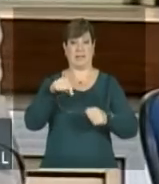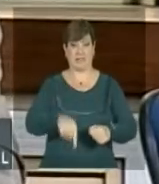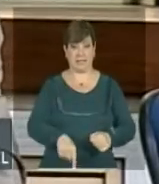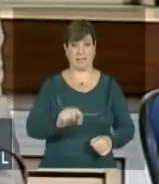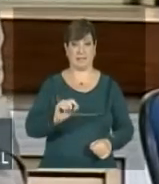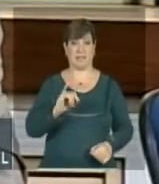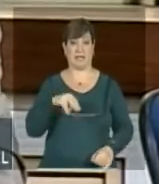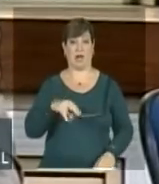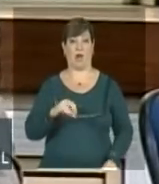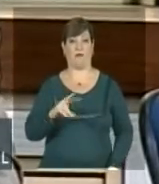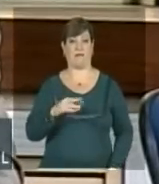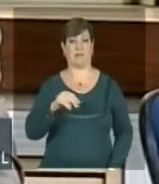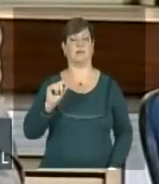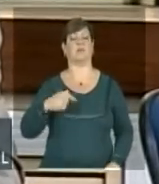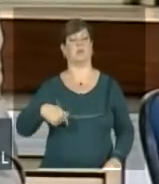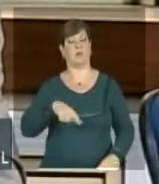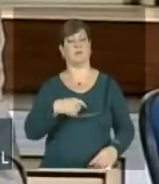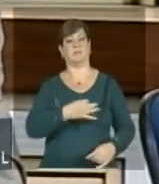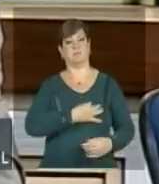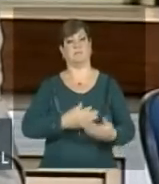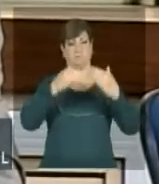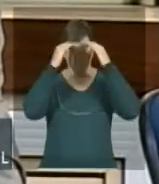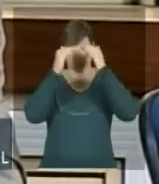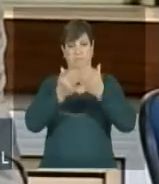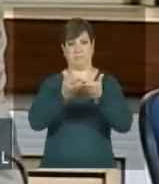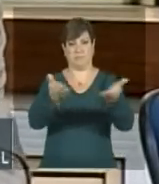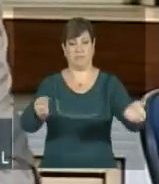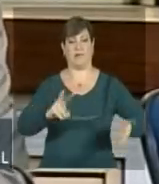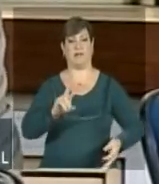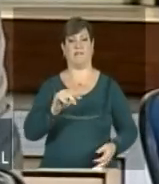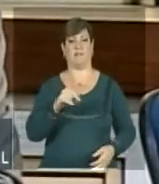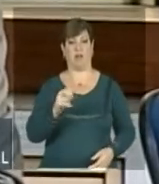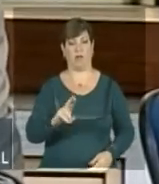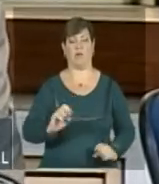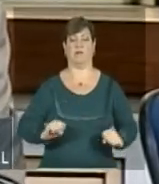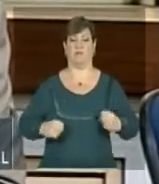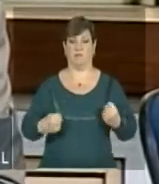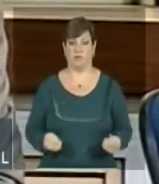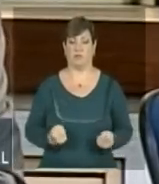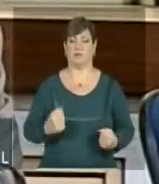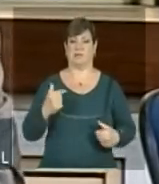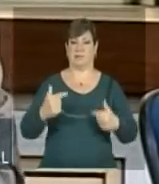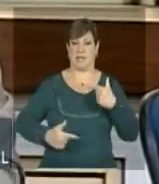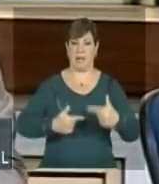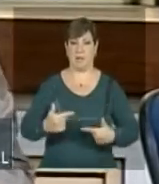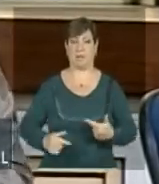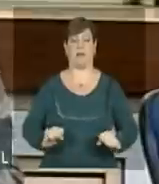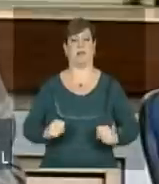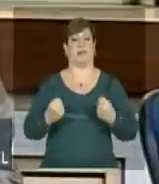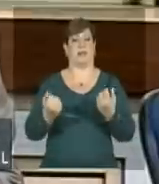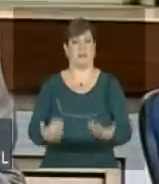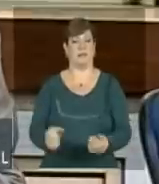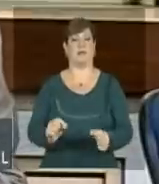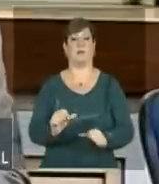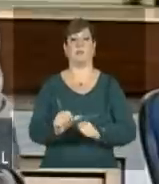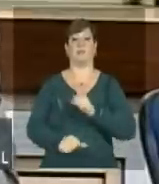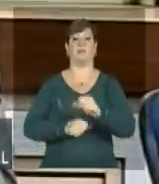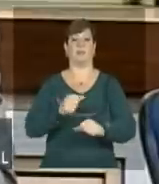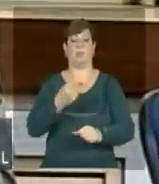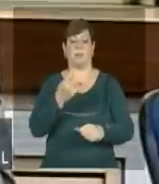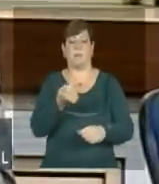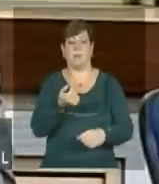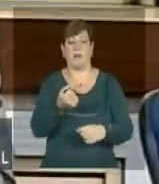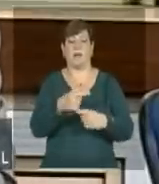merecem nosso reconhecimento e valorização pelo esforço, compromisso e dedicação que transformaram uma pequena mudança